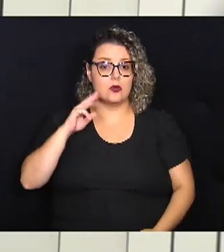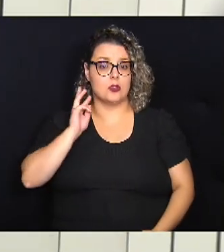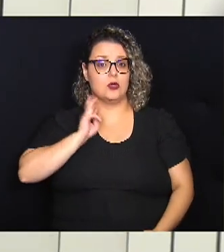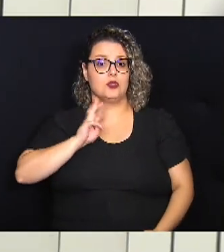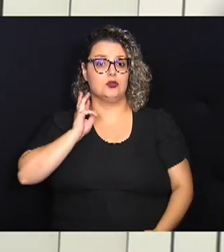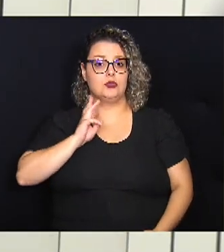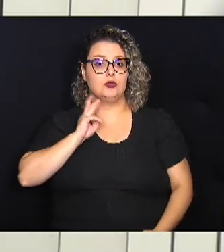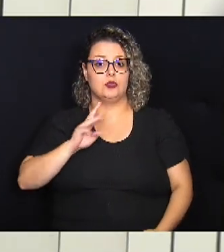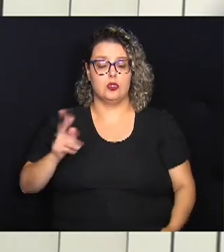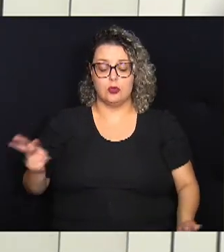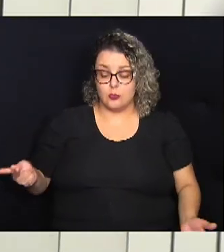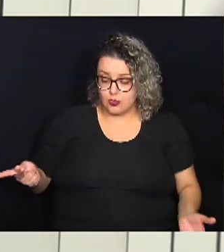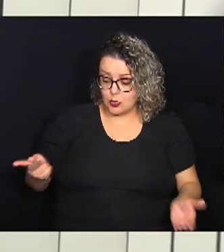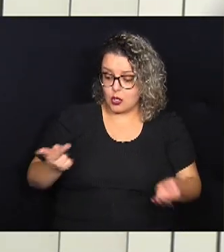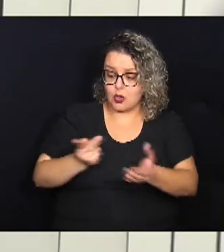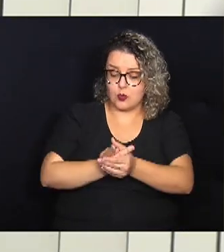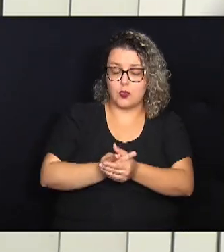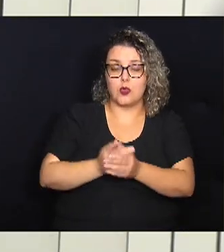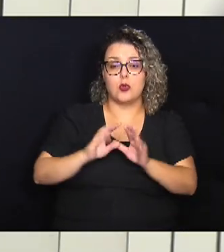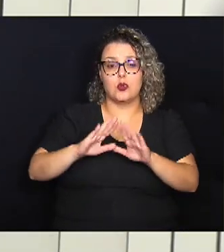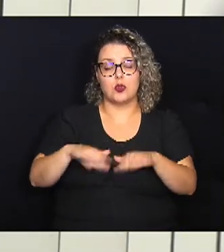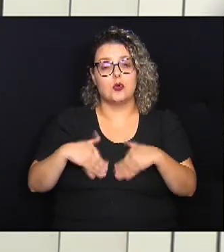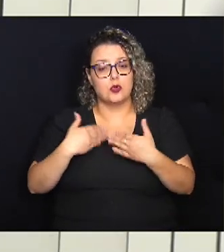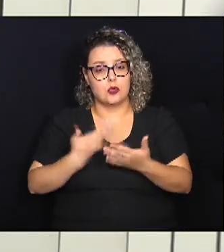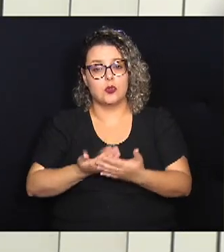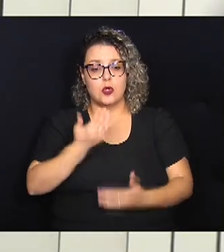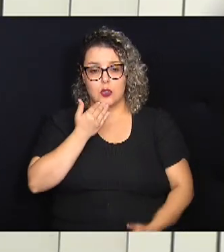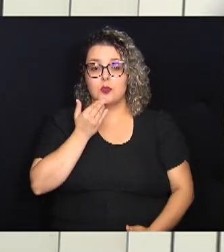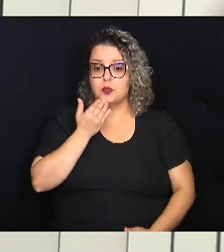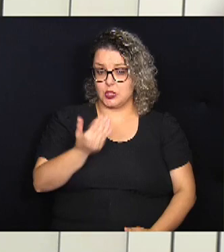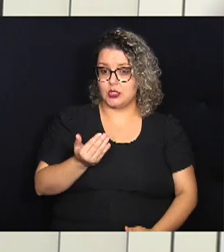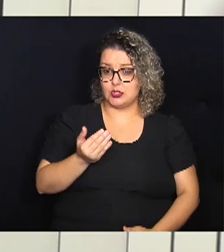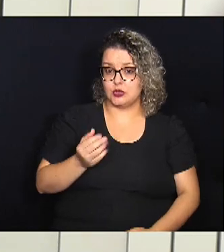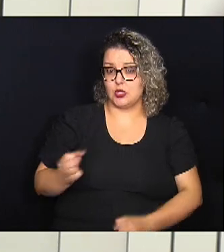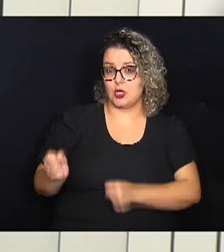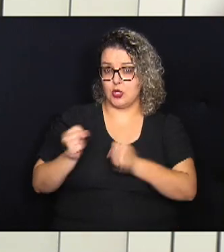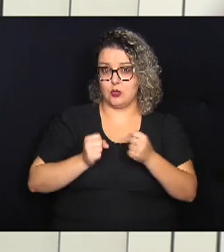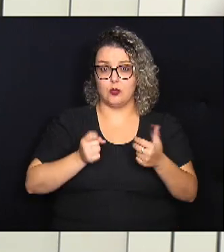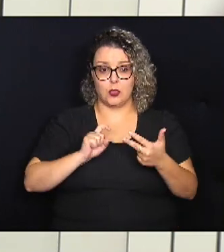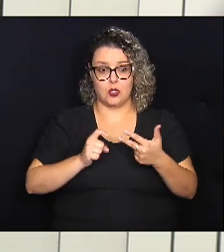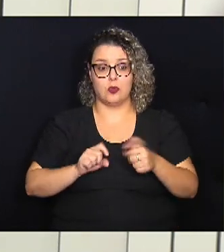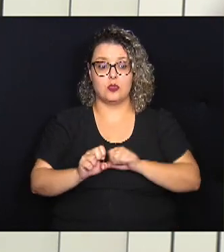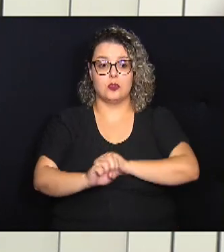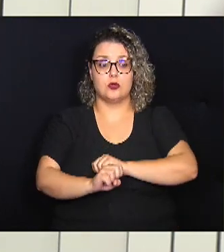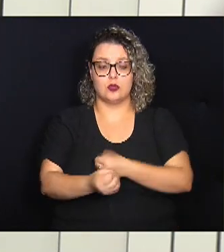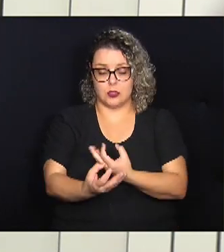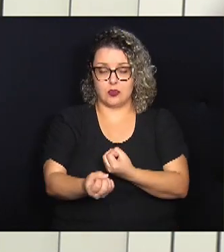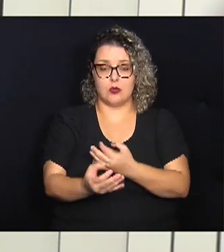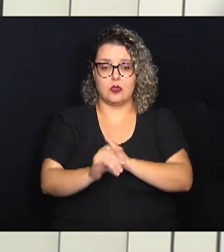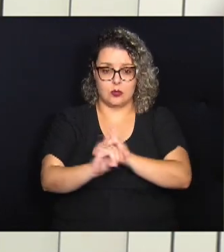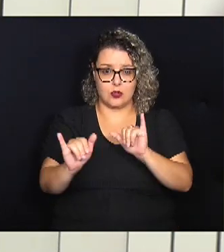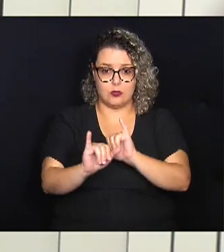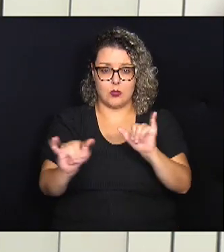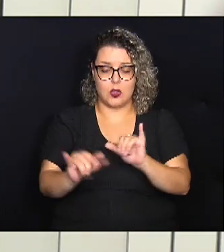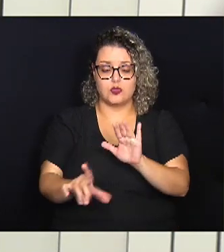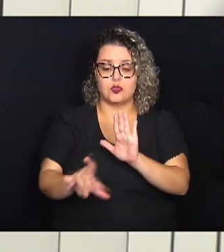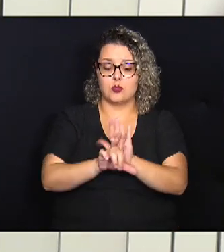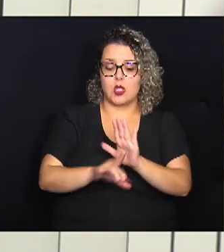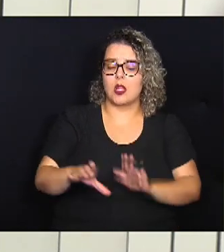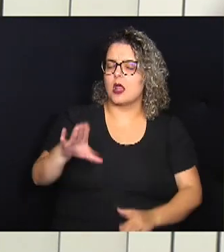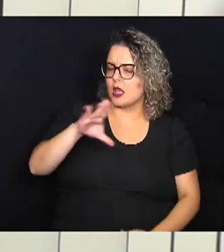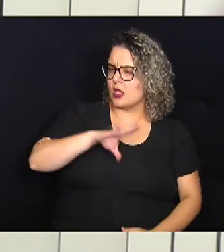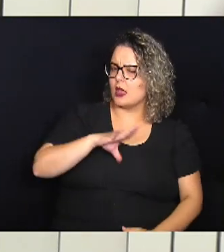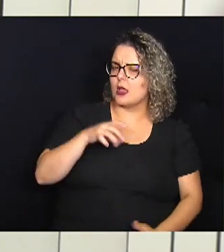Santos protocolou um requerimento pedindo ao Poder Executivo informações sobre lei municipal que